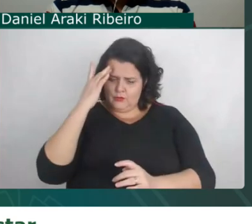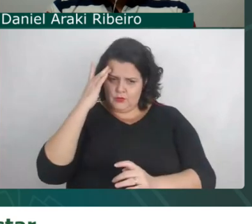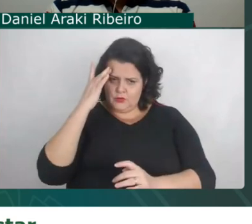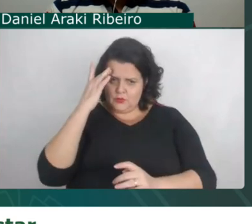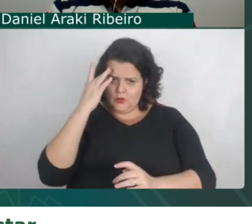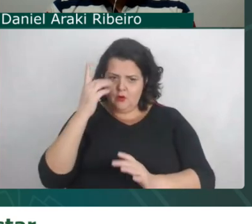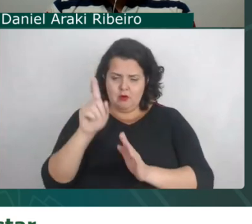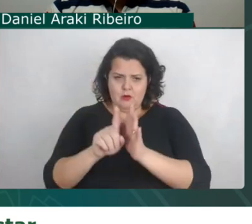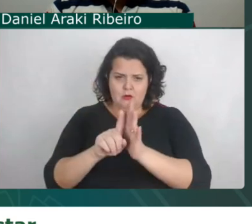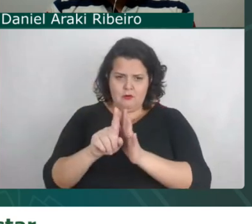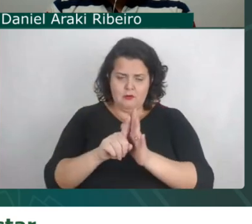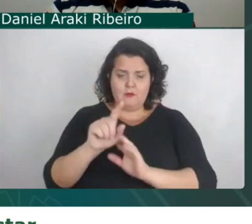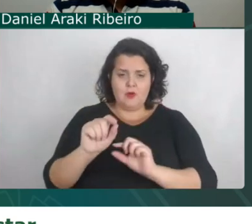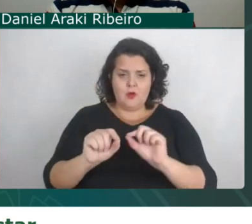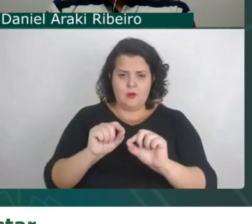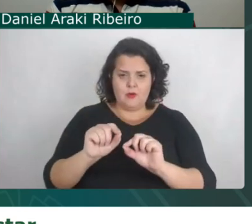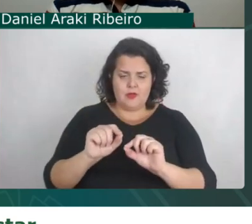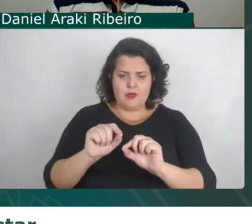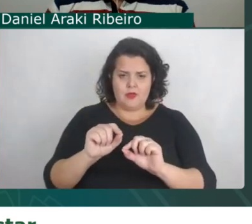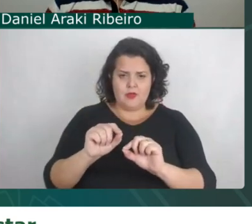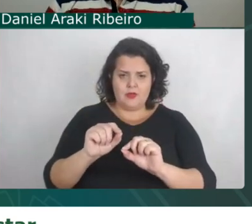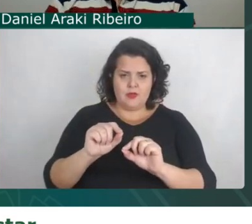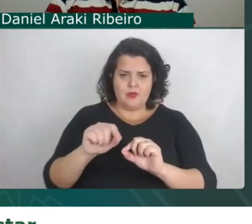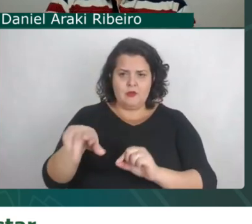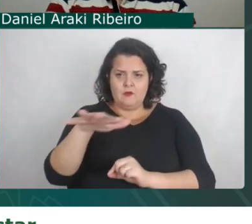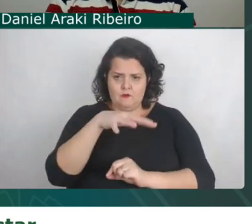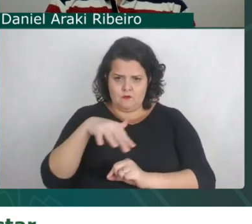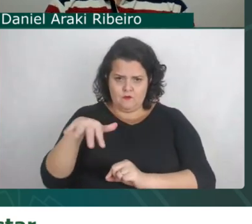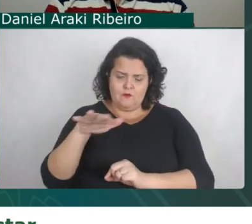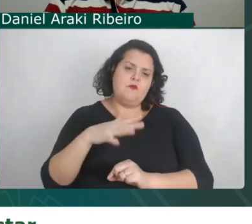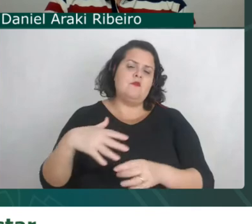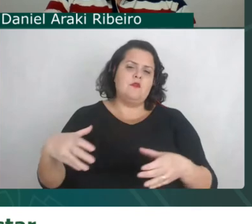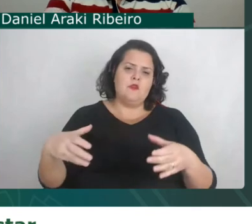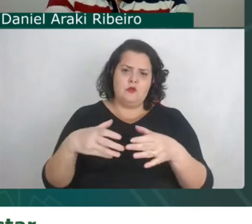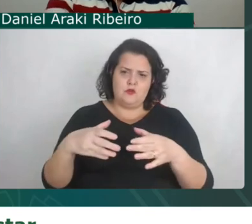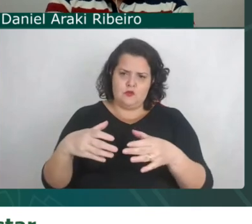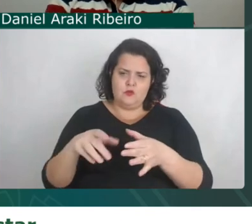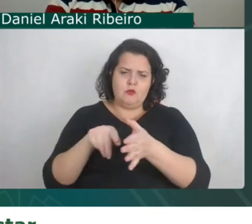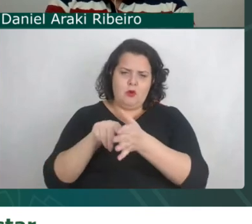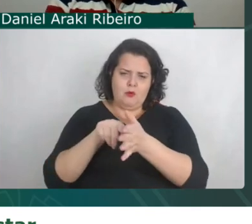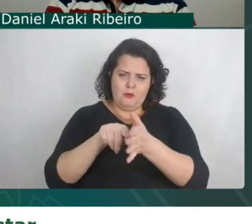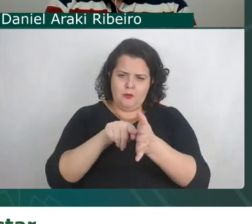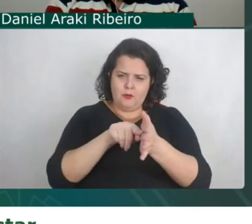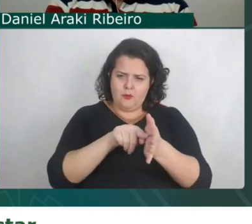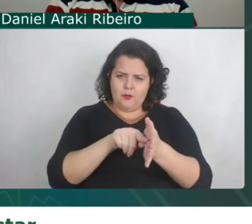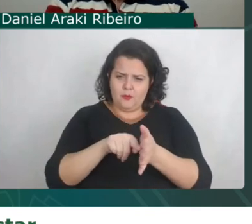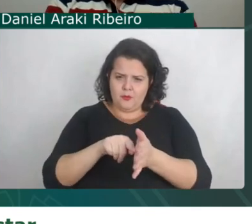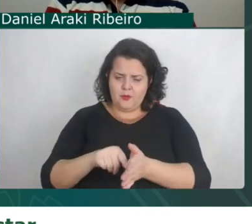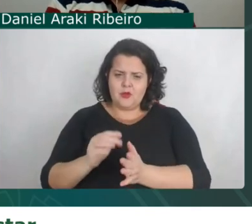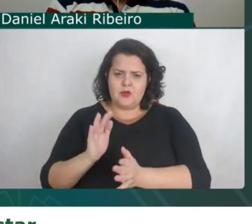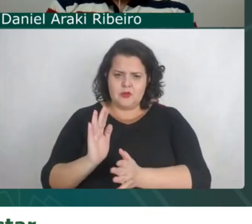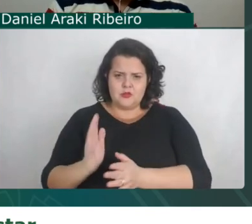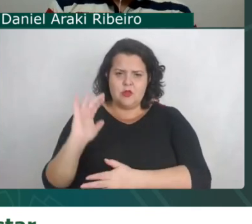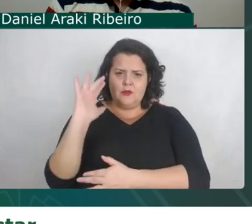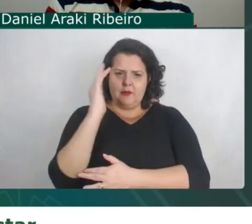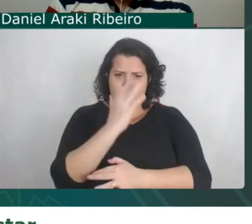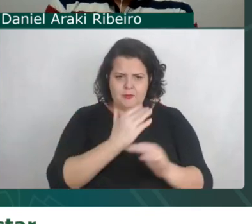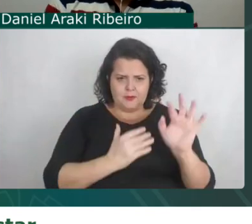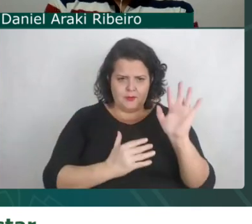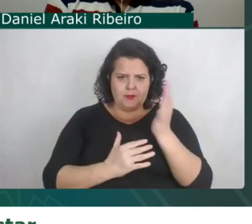a gente abordar isso, igual vocês, como grupo de pesquisa, já iniciaram, né? A questão ambiental, a questão de